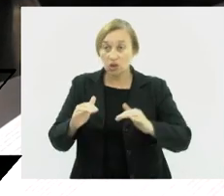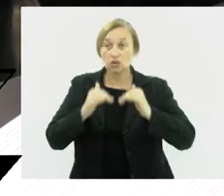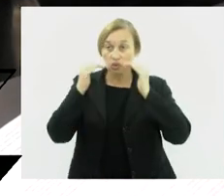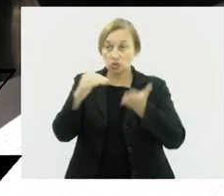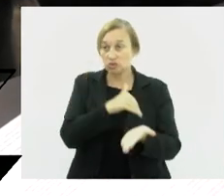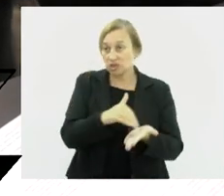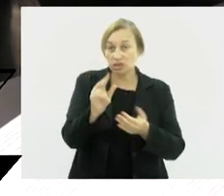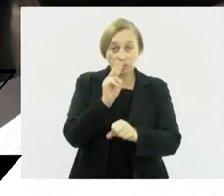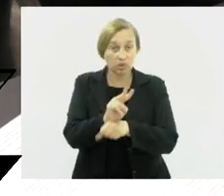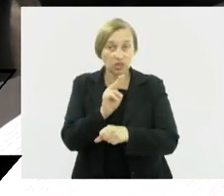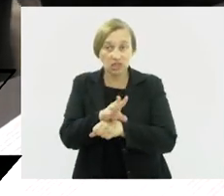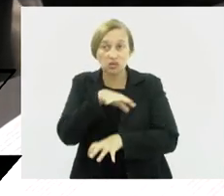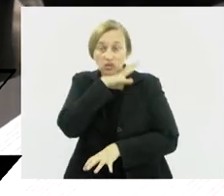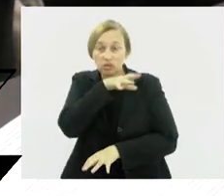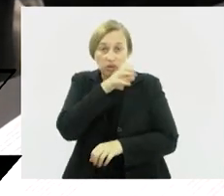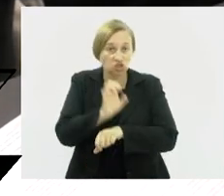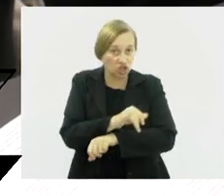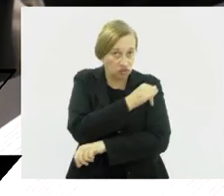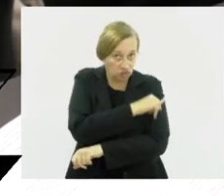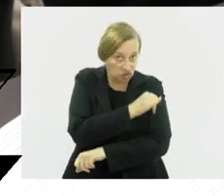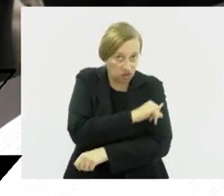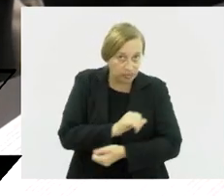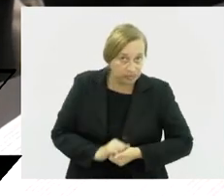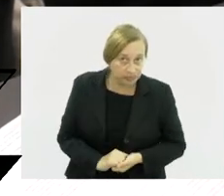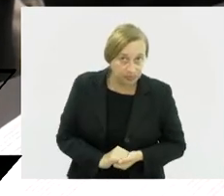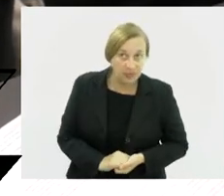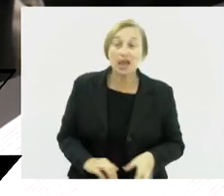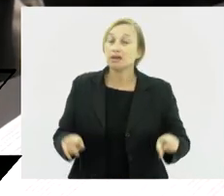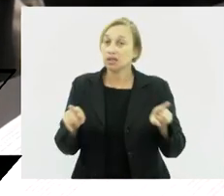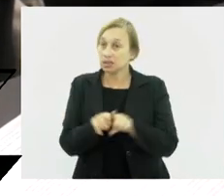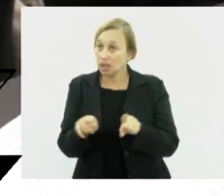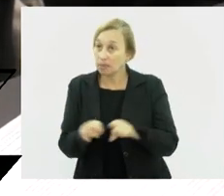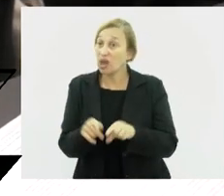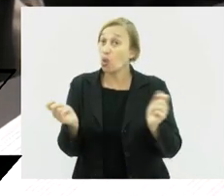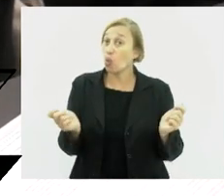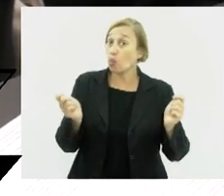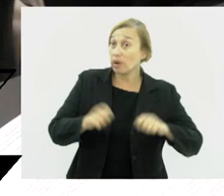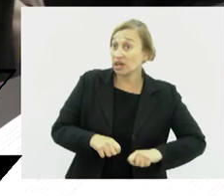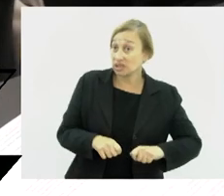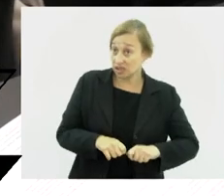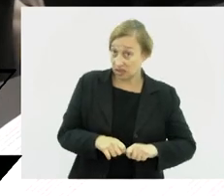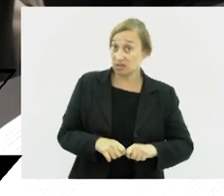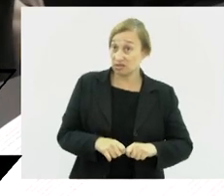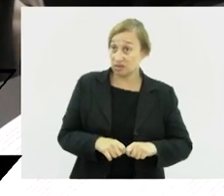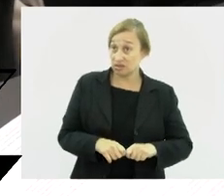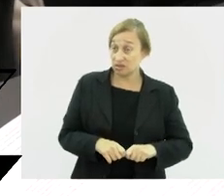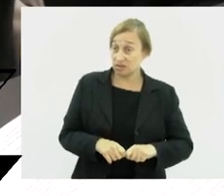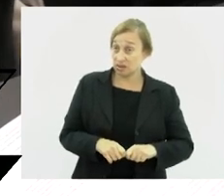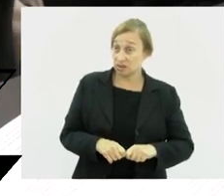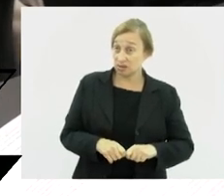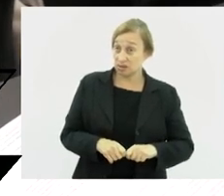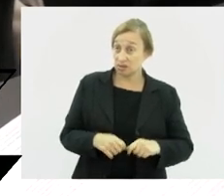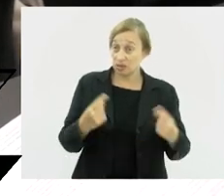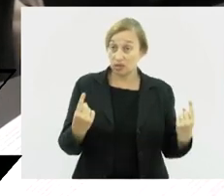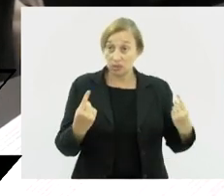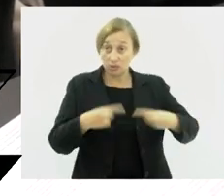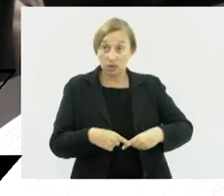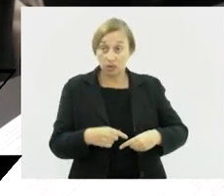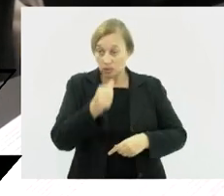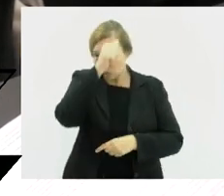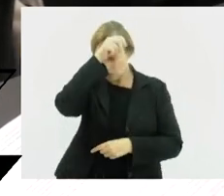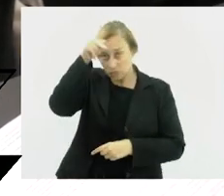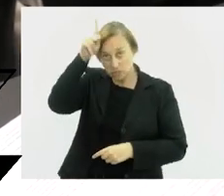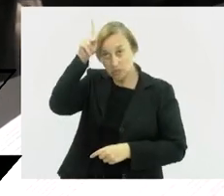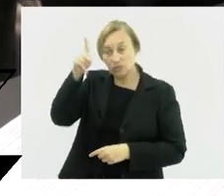de Proteção Animal do Estado do Rio de Janeiro, que também é competente, possui uma competente concorrente com os municípios